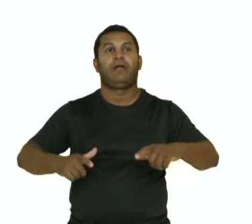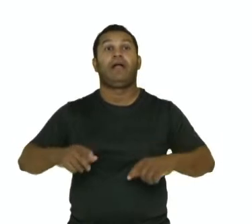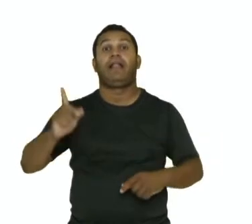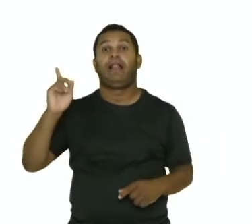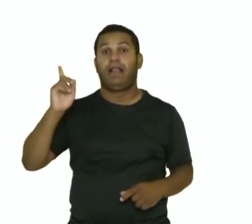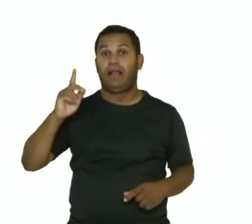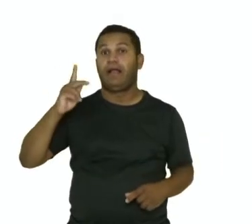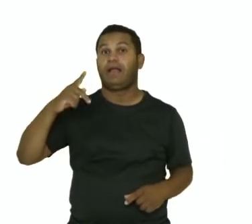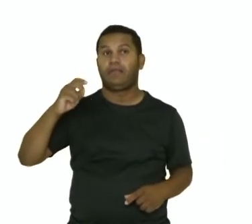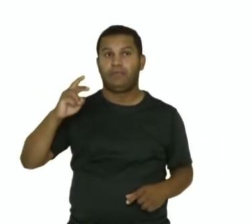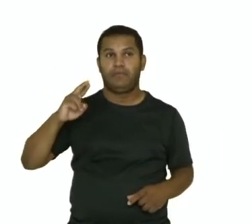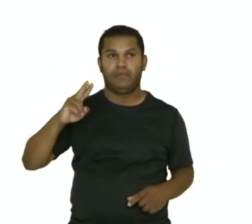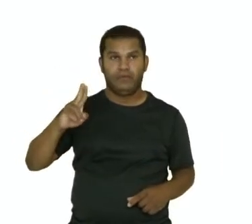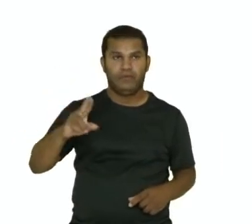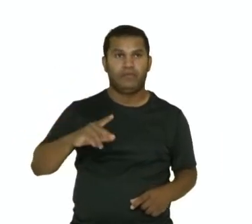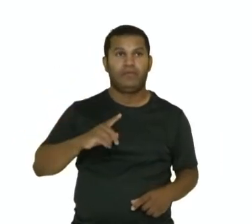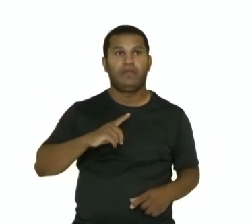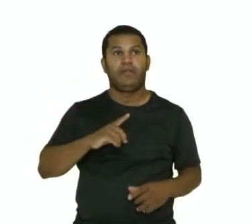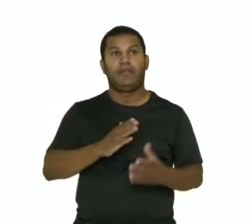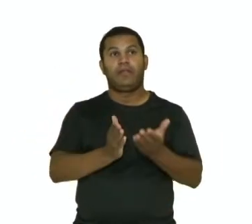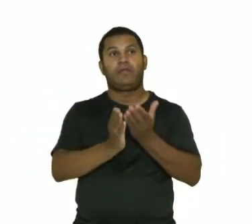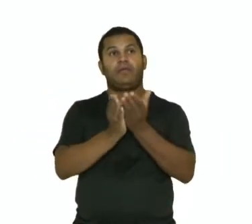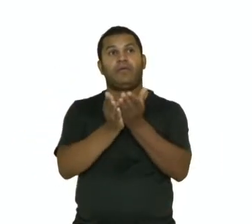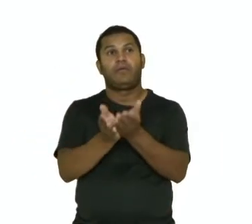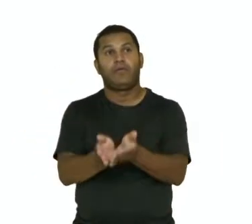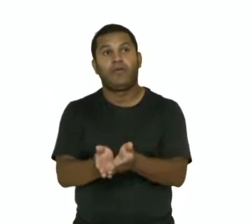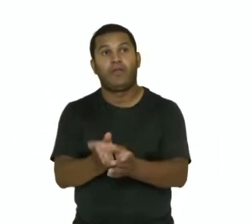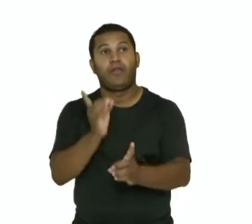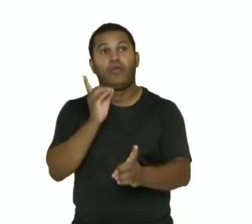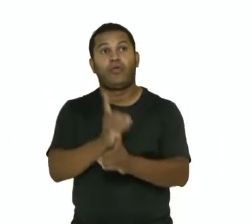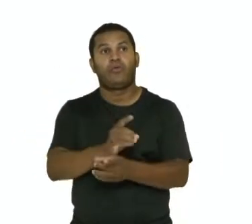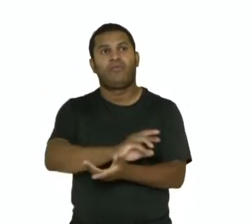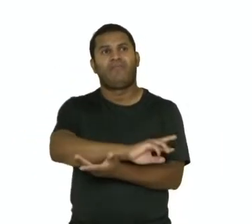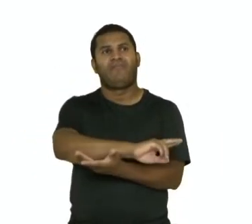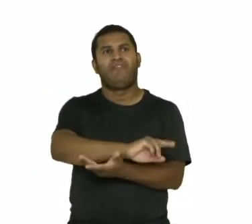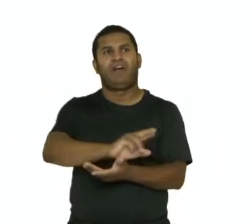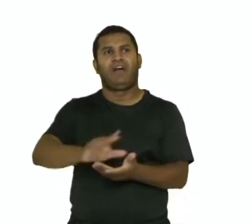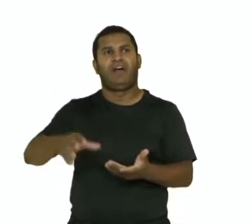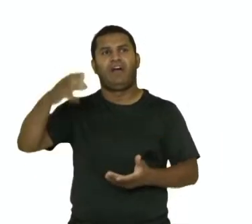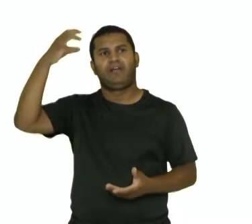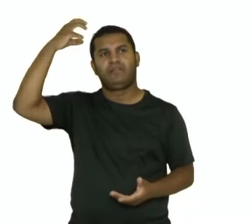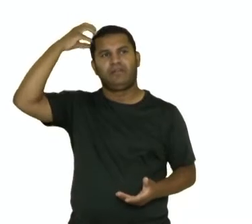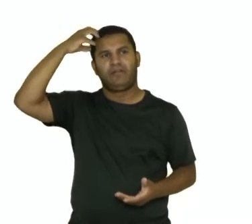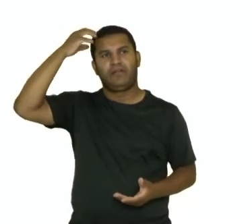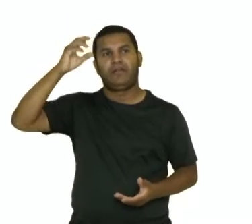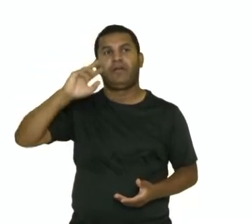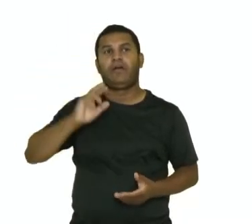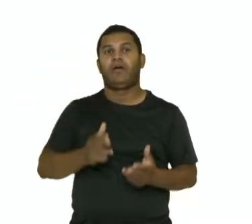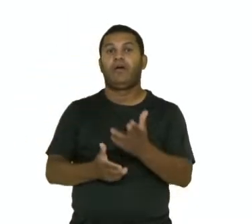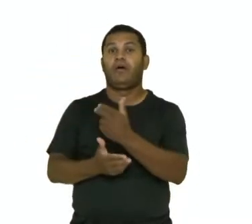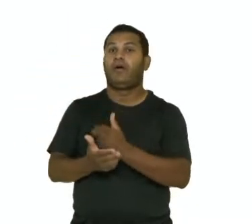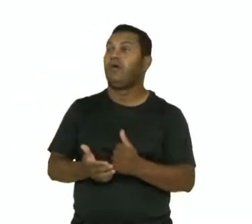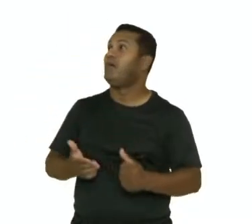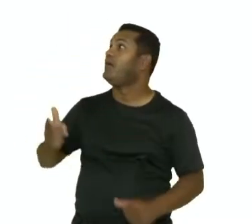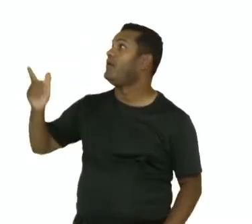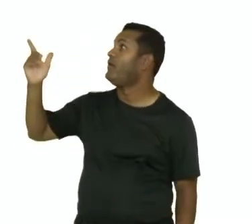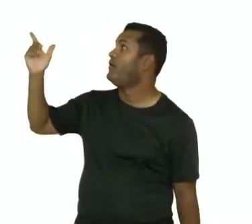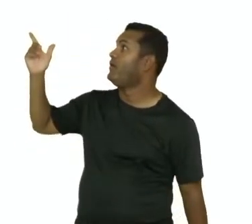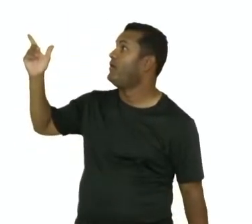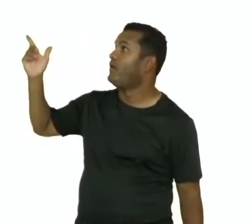teve parte das suas tropas massacradas. Veja, olha o desenho aqui. Desenho representando Atahualpa em